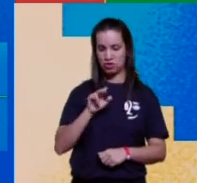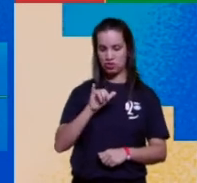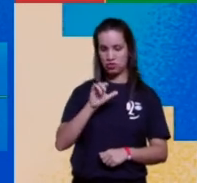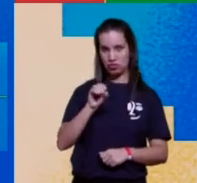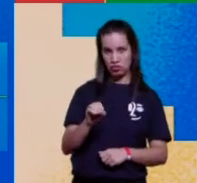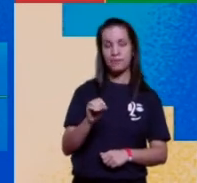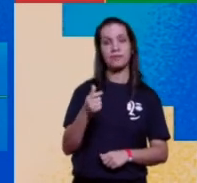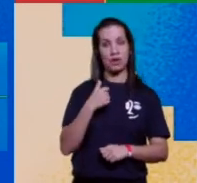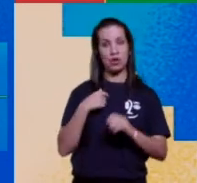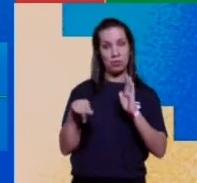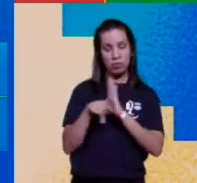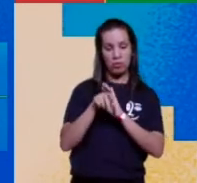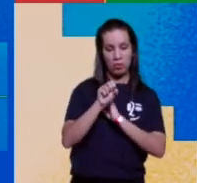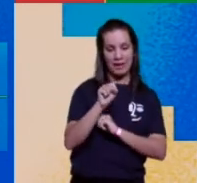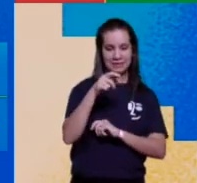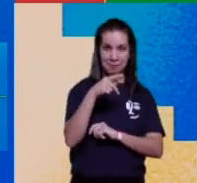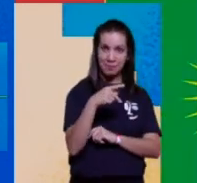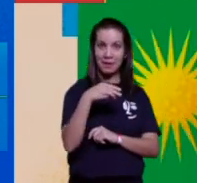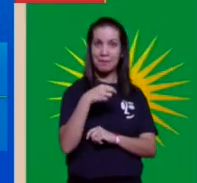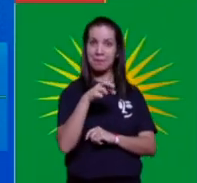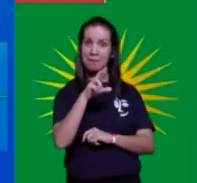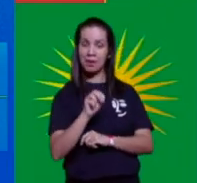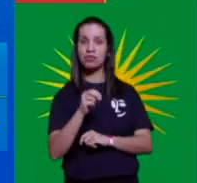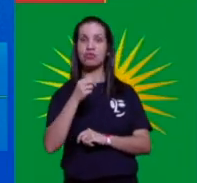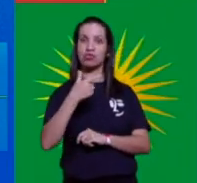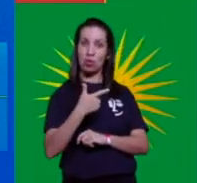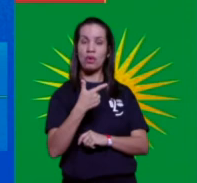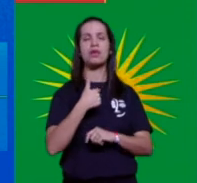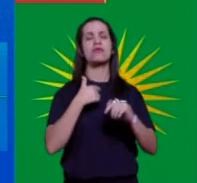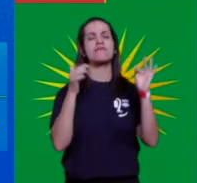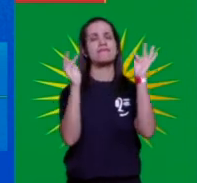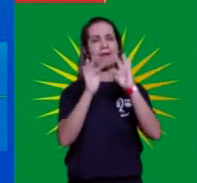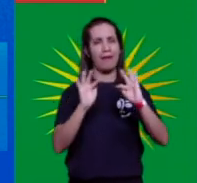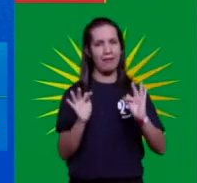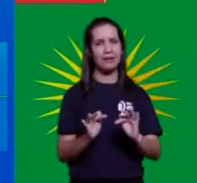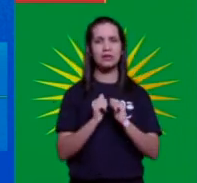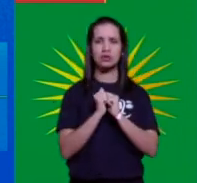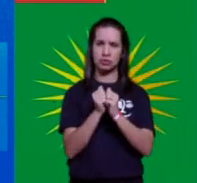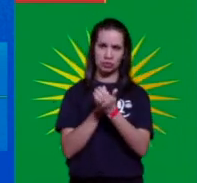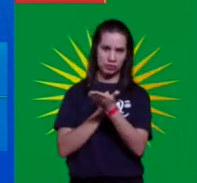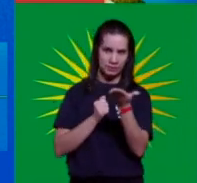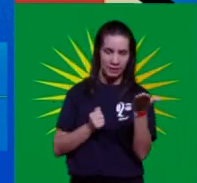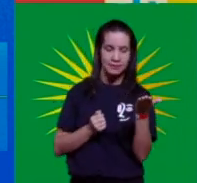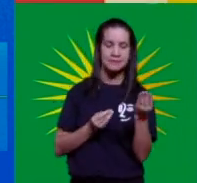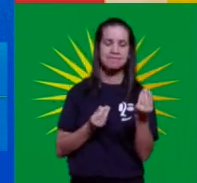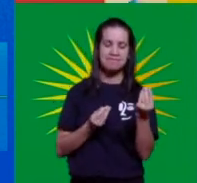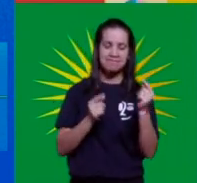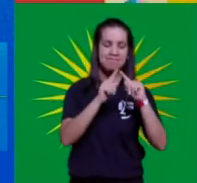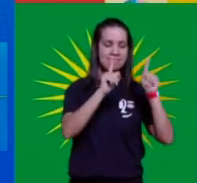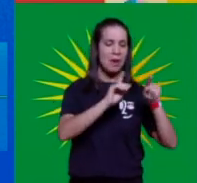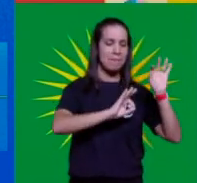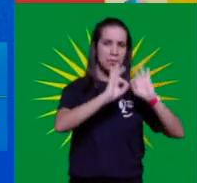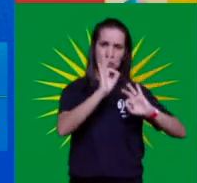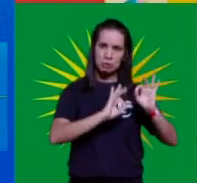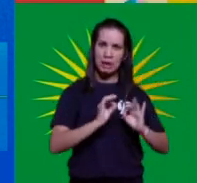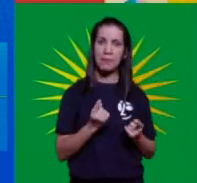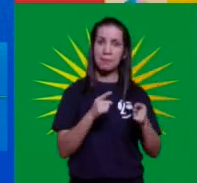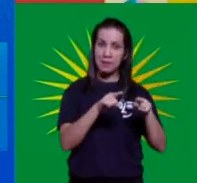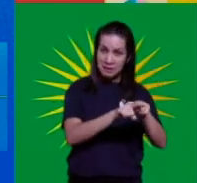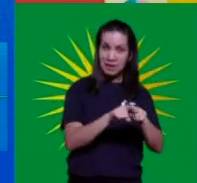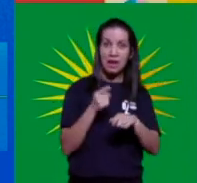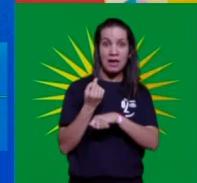da rede SP Metro 2. Estou muito feliz de estar aqui junto com vocês nesse projeto, nessa parceria que o